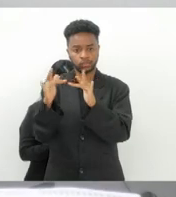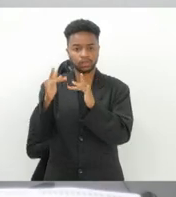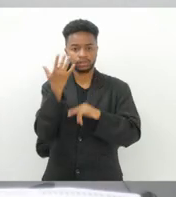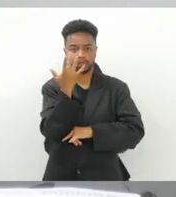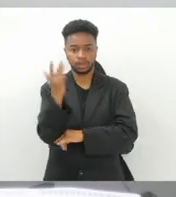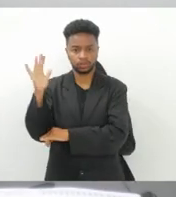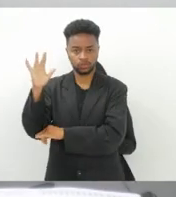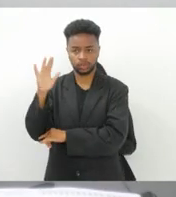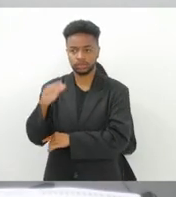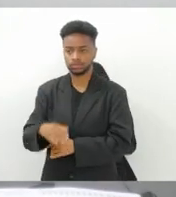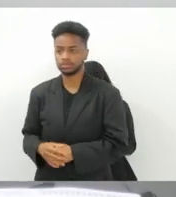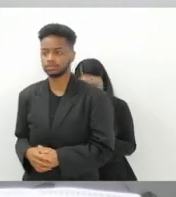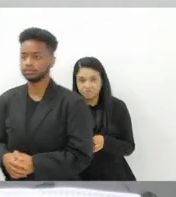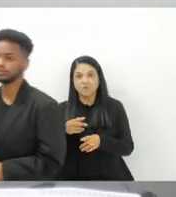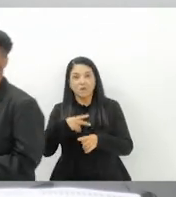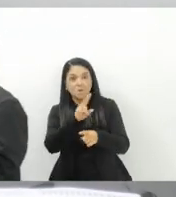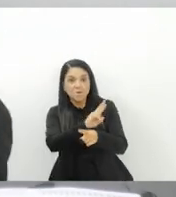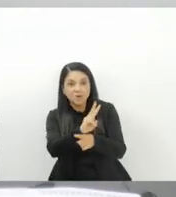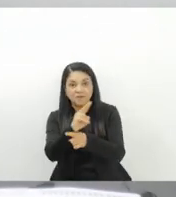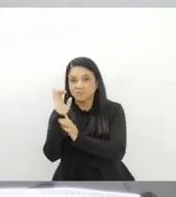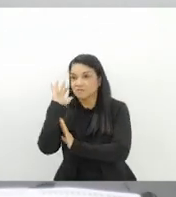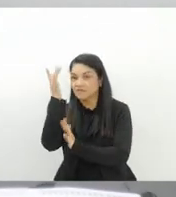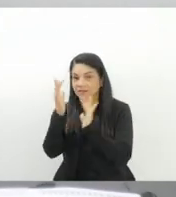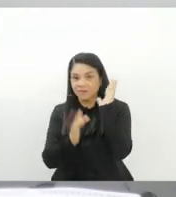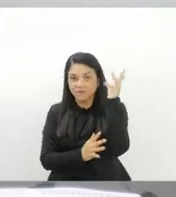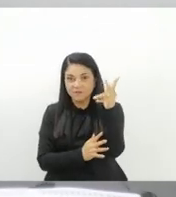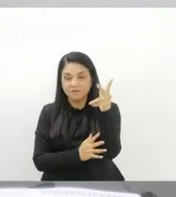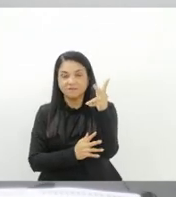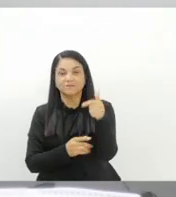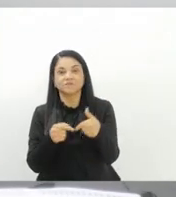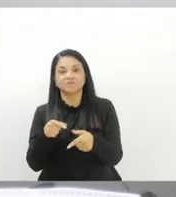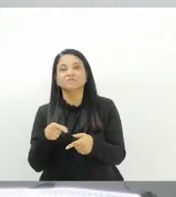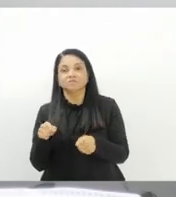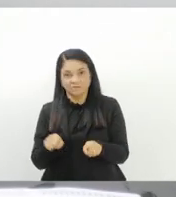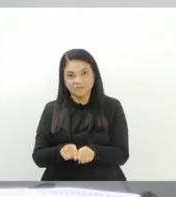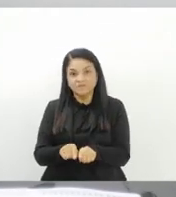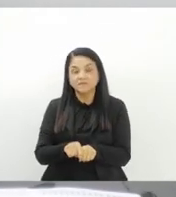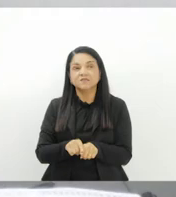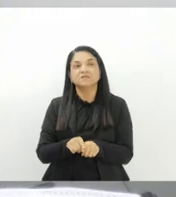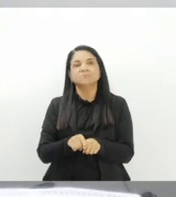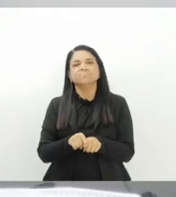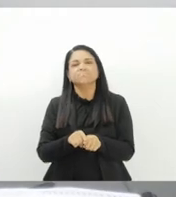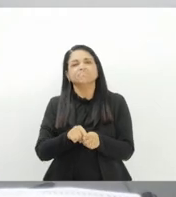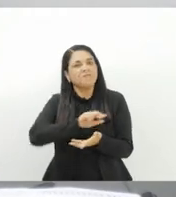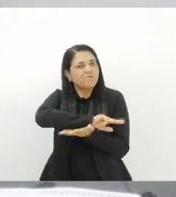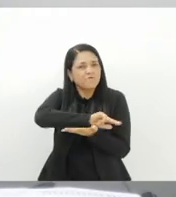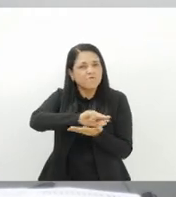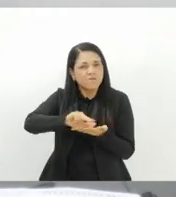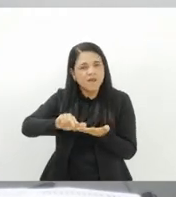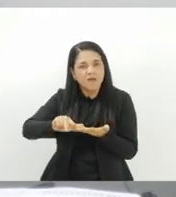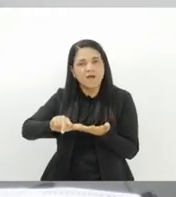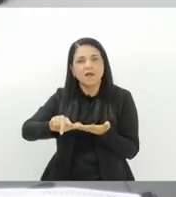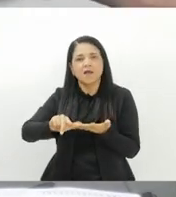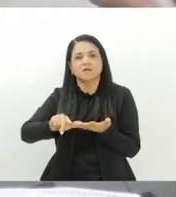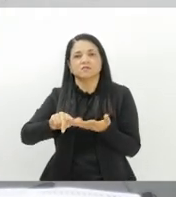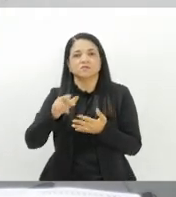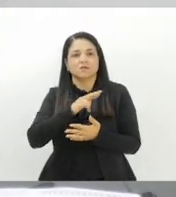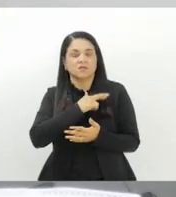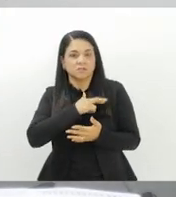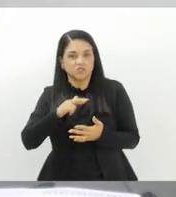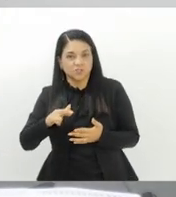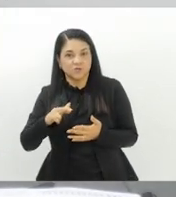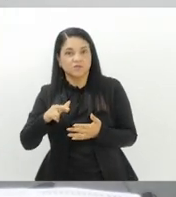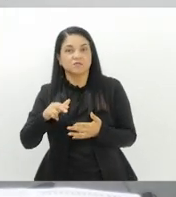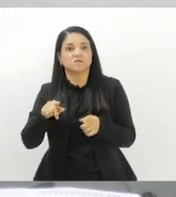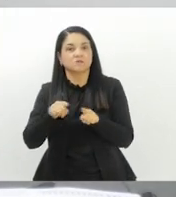mas, ao mesmo tempo, protege a natureza. E várias das entidades que são reverenciadas, elas próprias